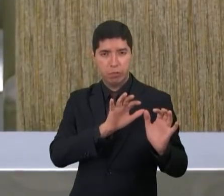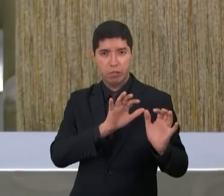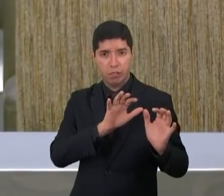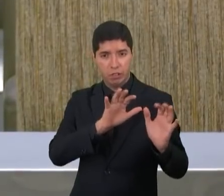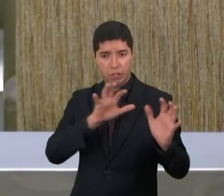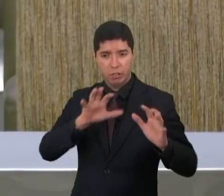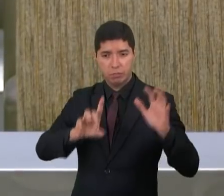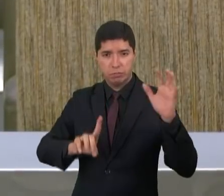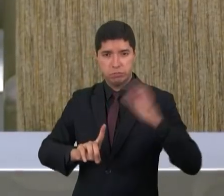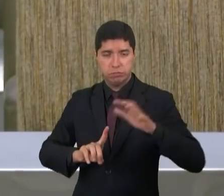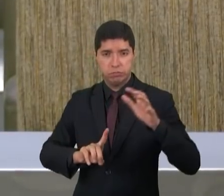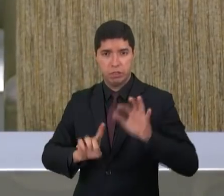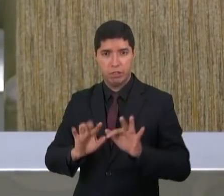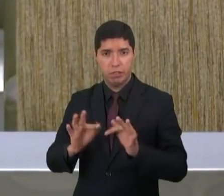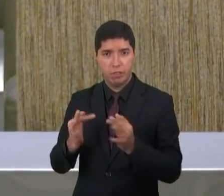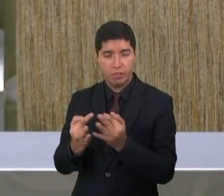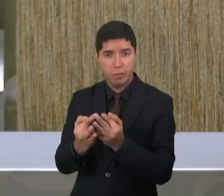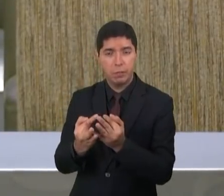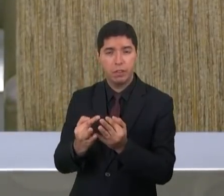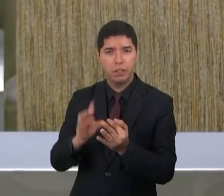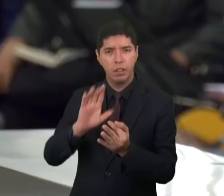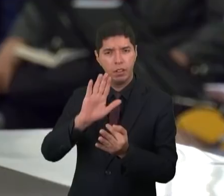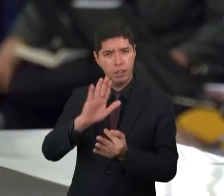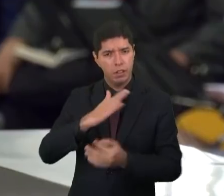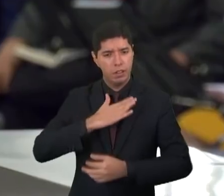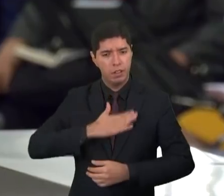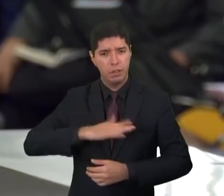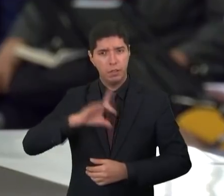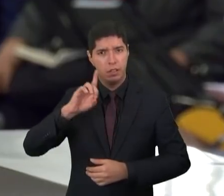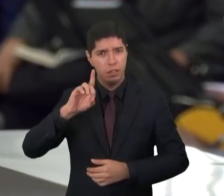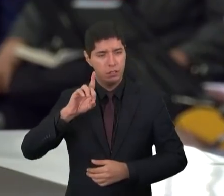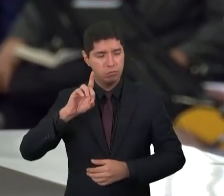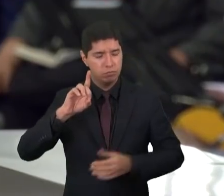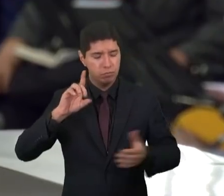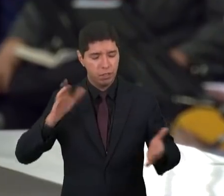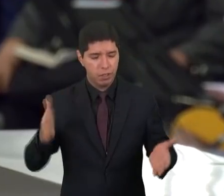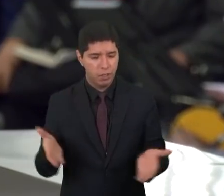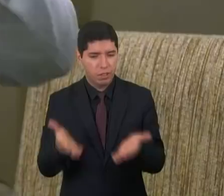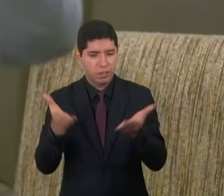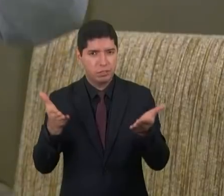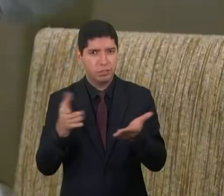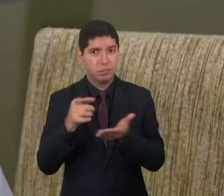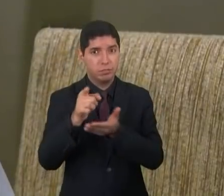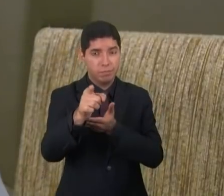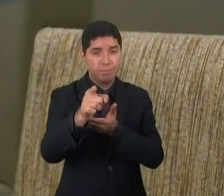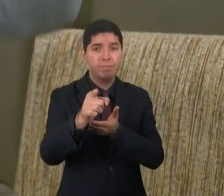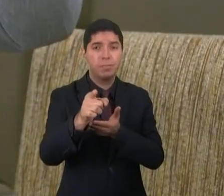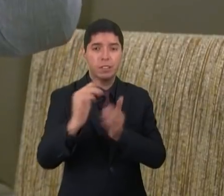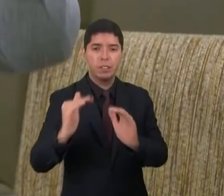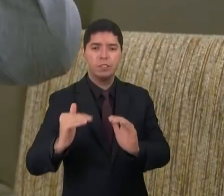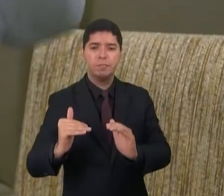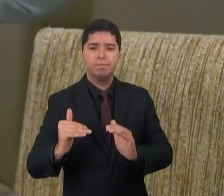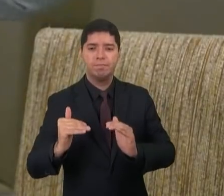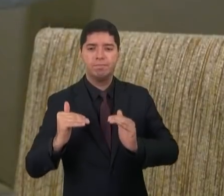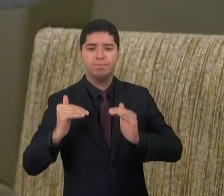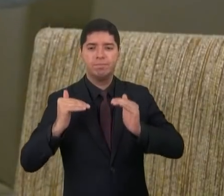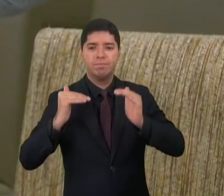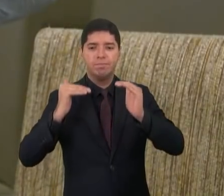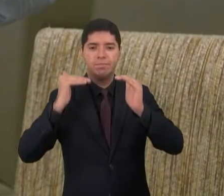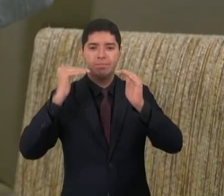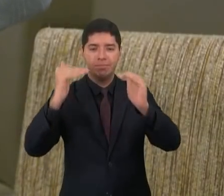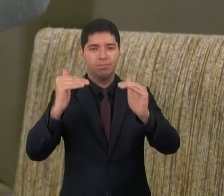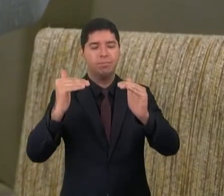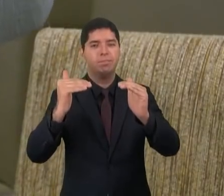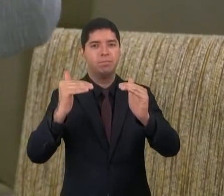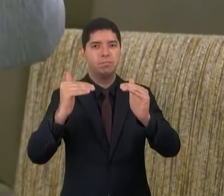te colocar, eu vou te exaltar, eu vou te posicionar